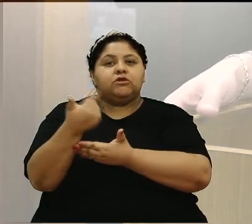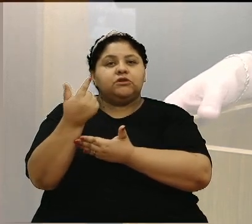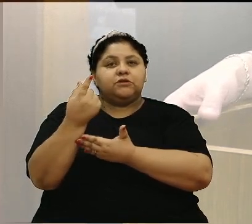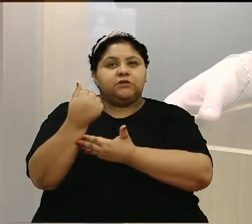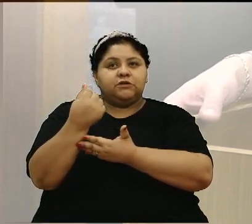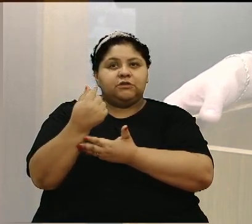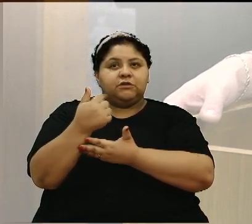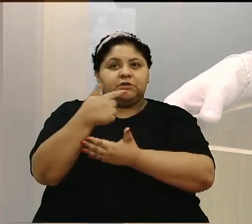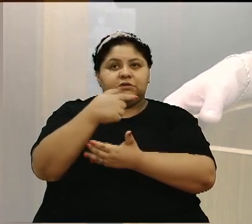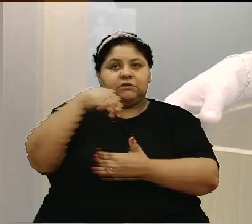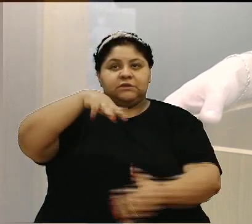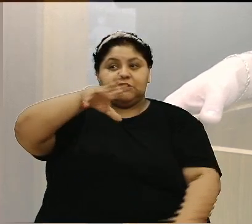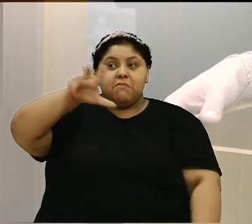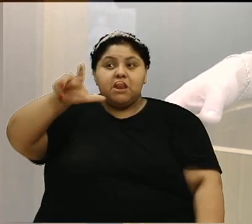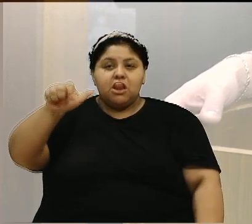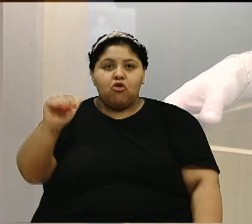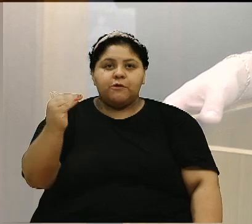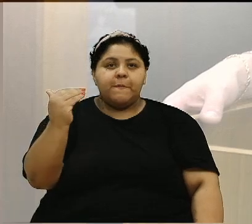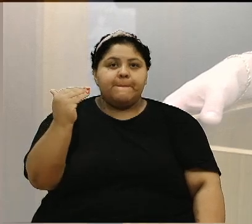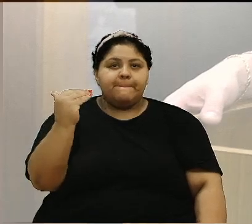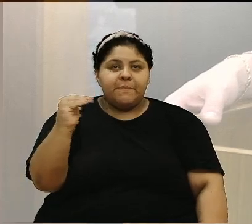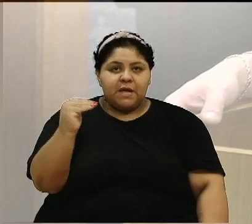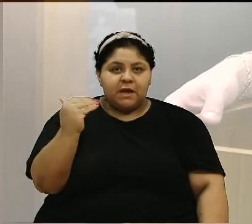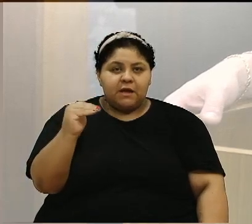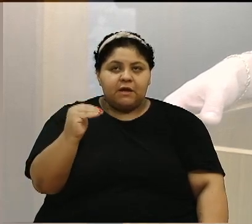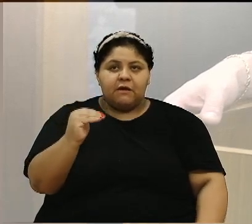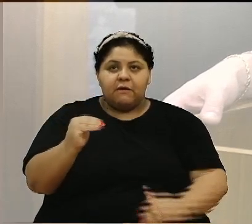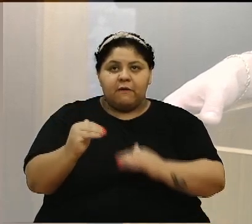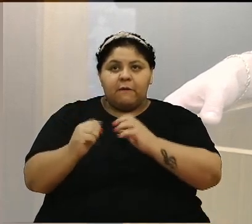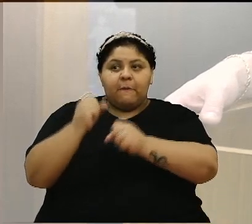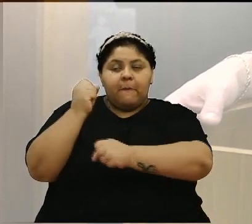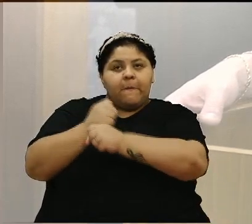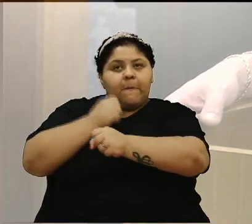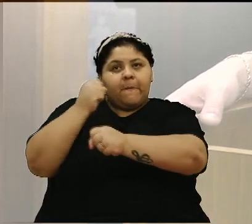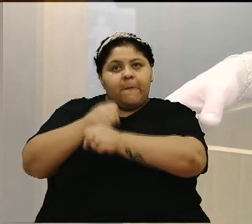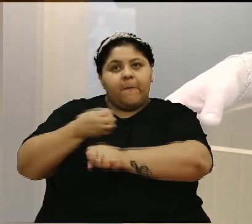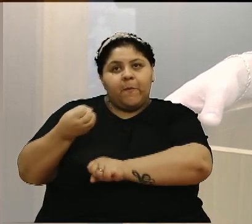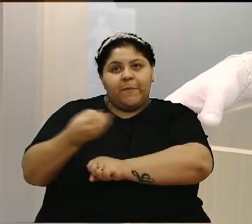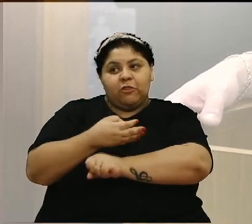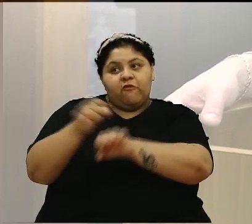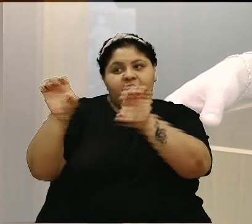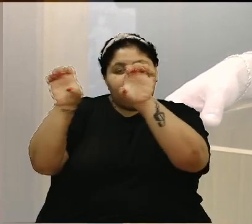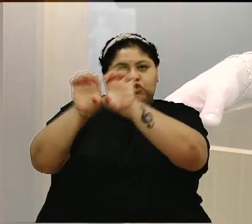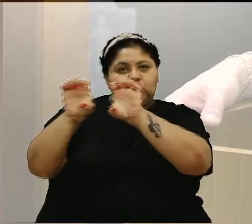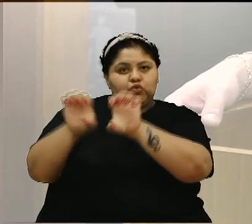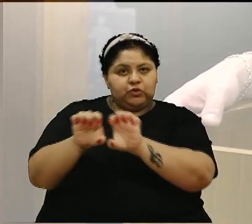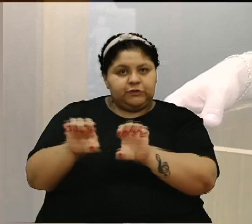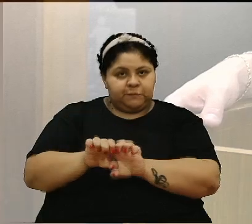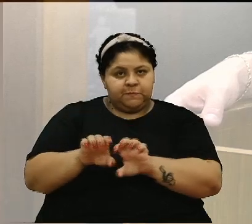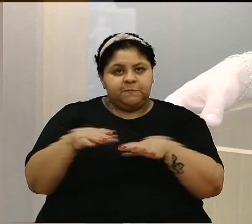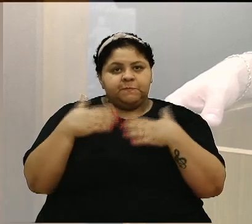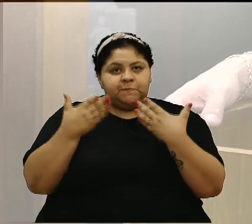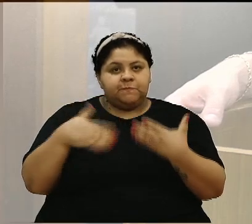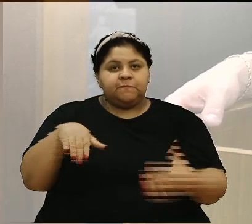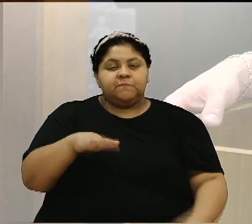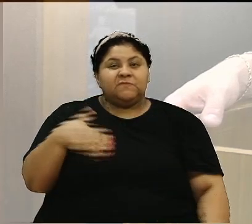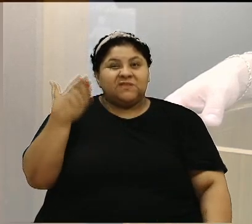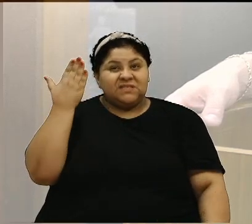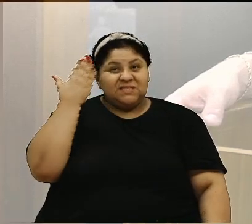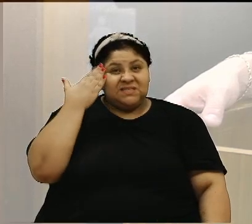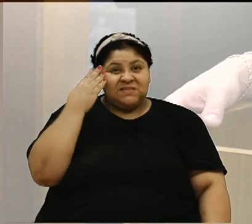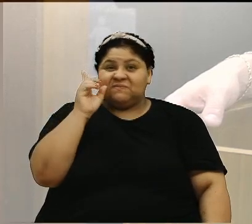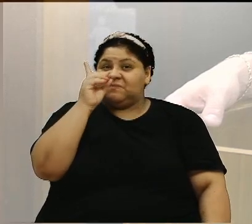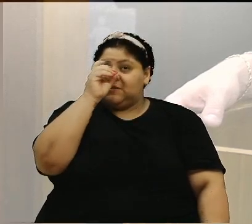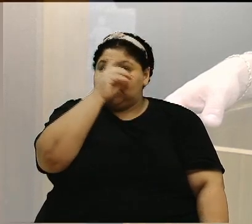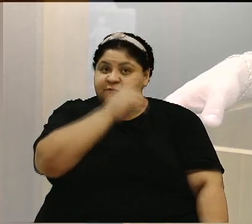de 7,5 milhões para construir uma nova estrutura. Então, a gente sabe das dificuldades